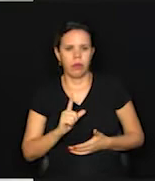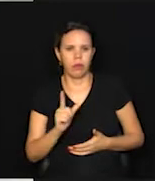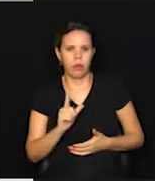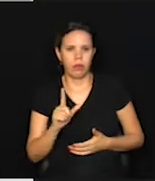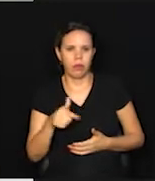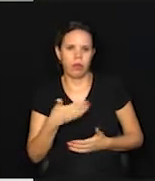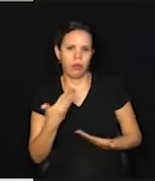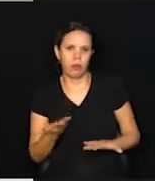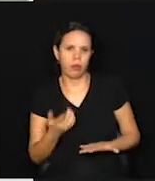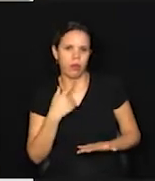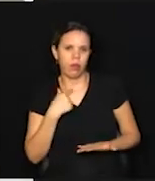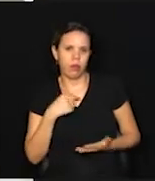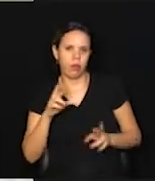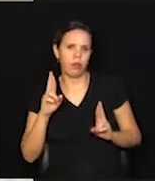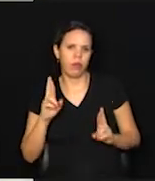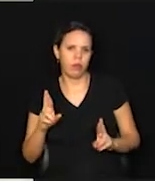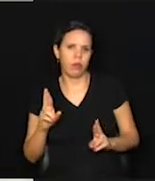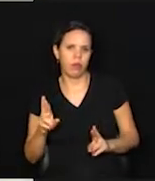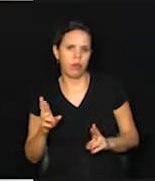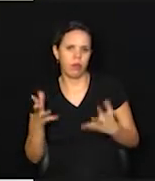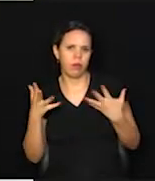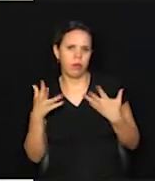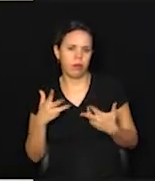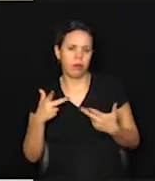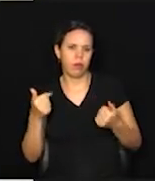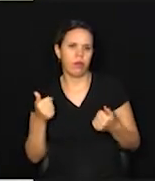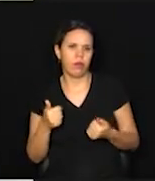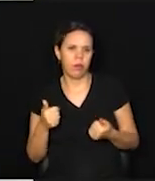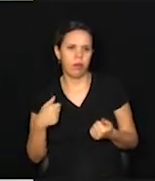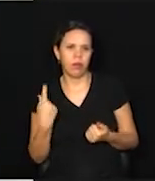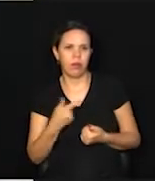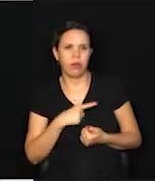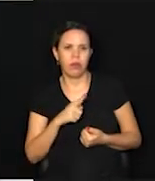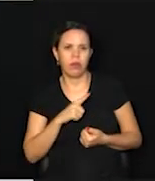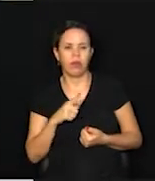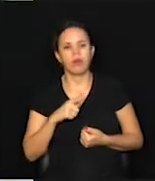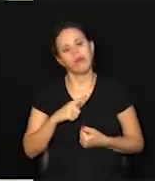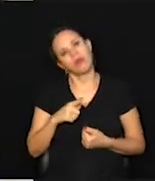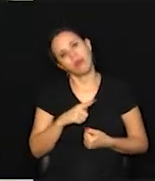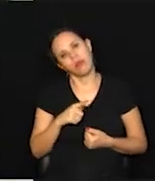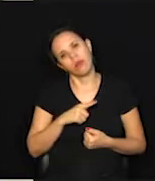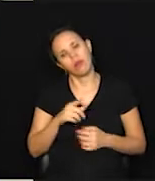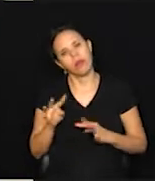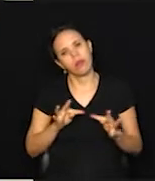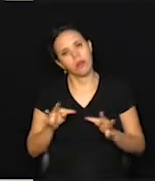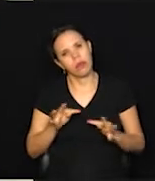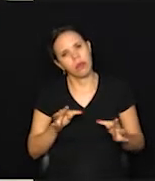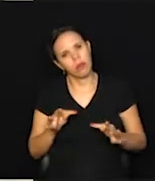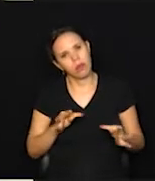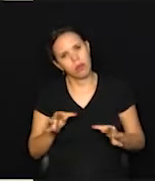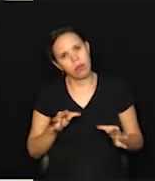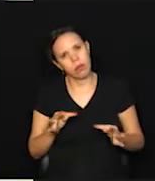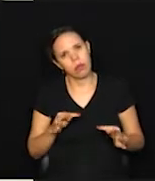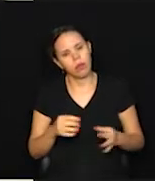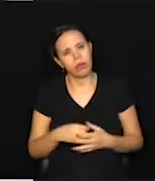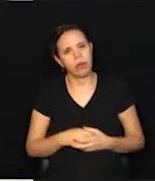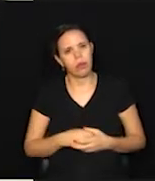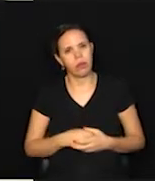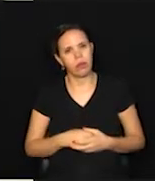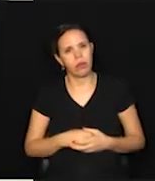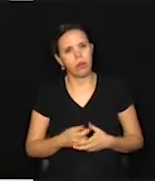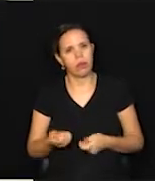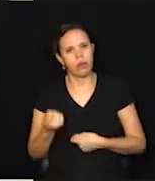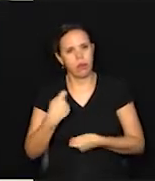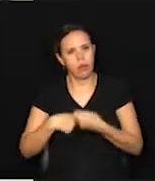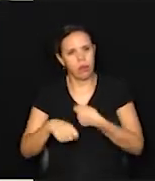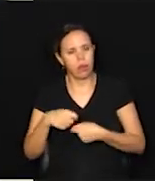preferível, desejável, né? Seria maravilhoso, aliás, se nós tivéssemos tratamentos precoces a serem administrados